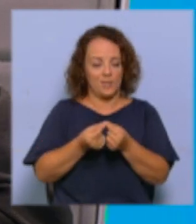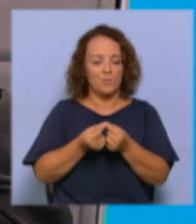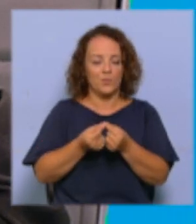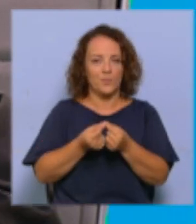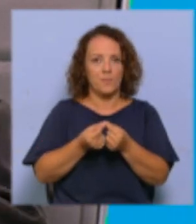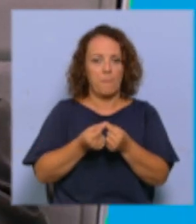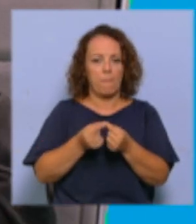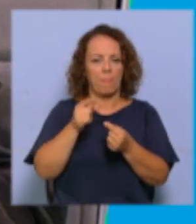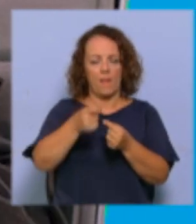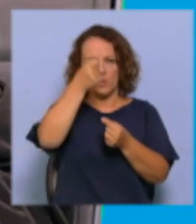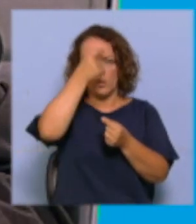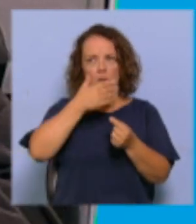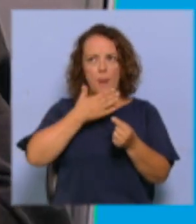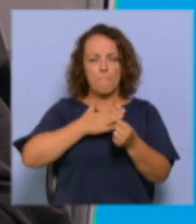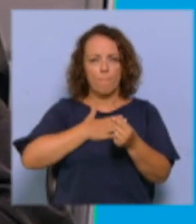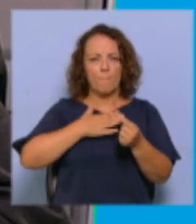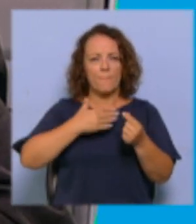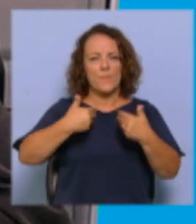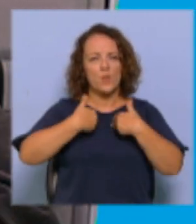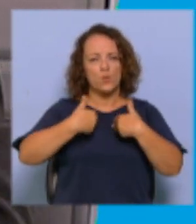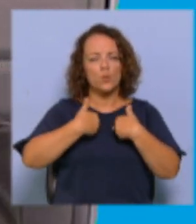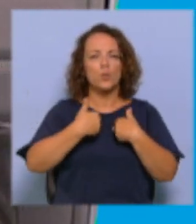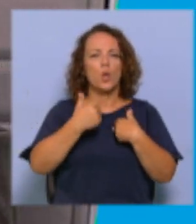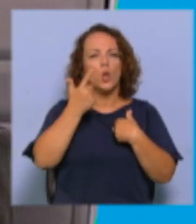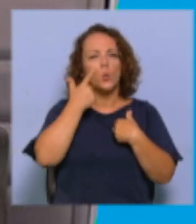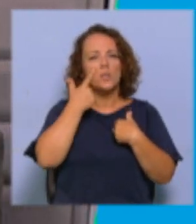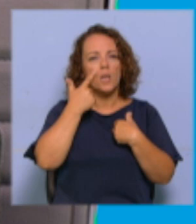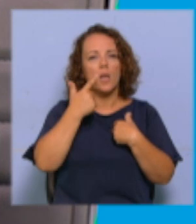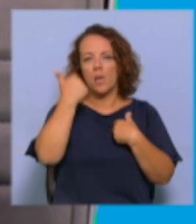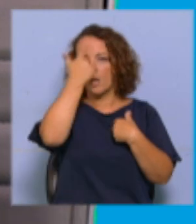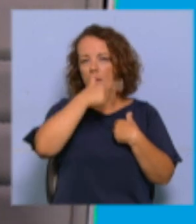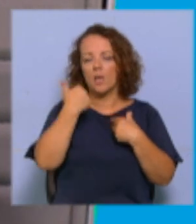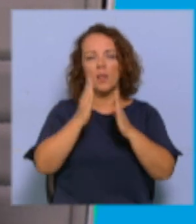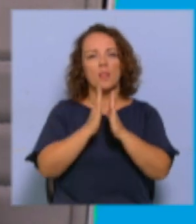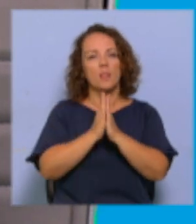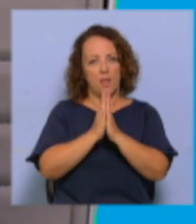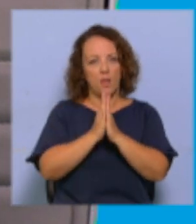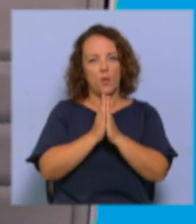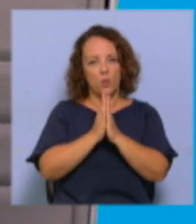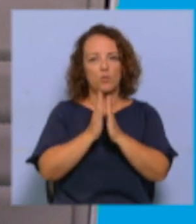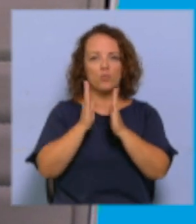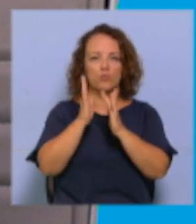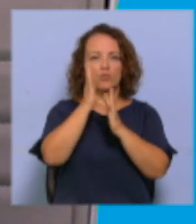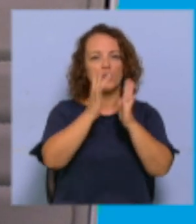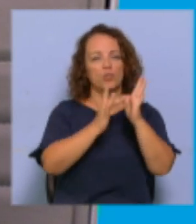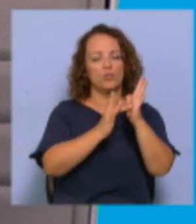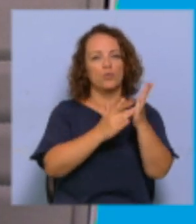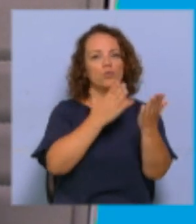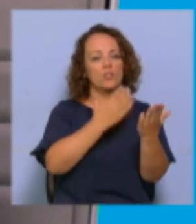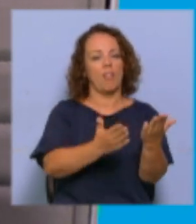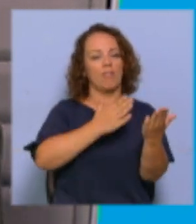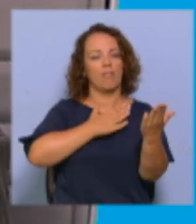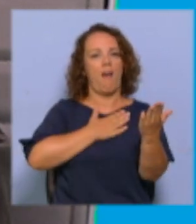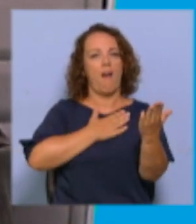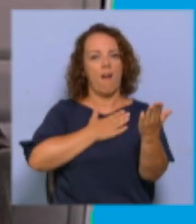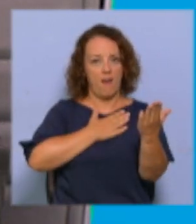Esta parábola ajuda-nos a conhecer o rosto de Deus que a mensagem de Jesus faz chegar até nós. E, portanto, é uma